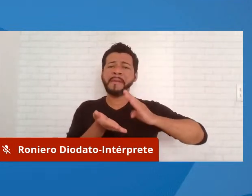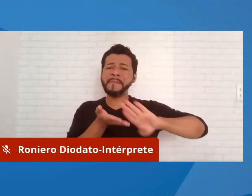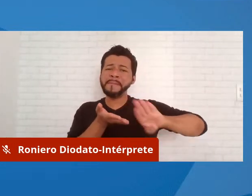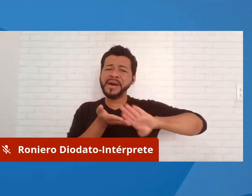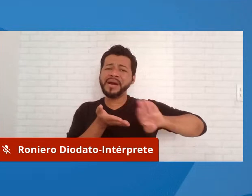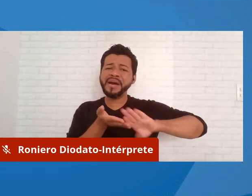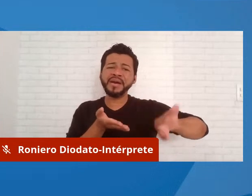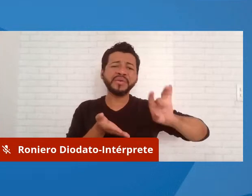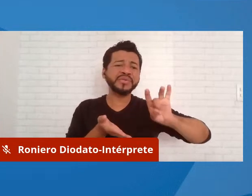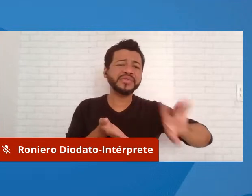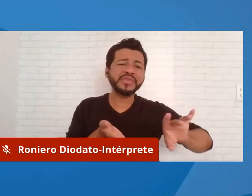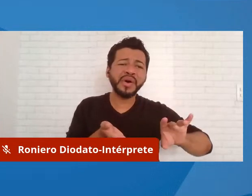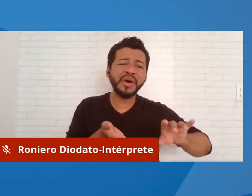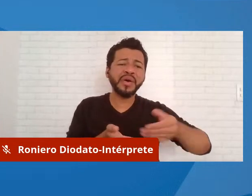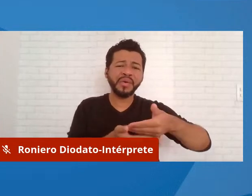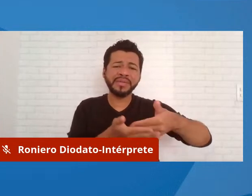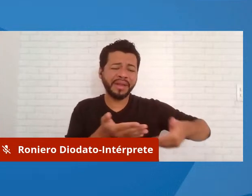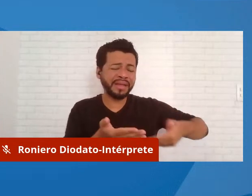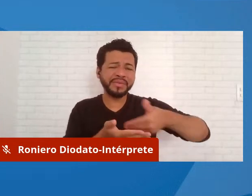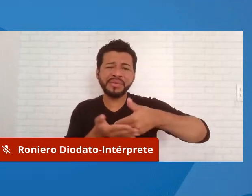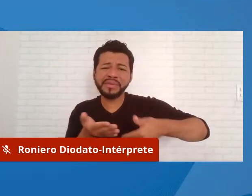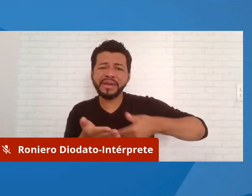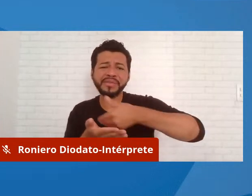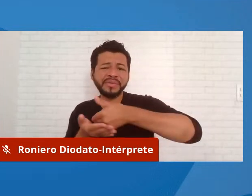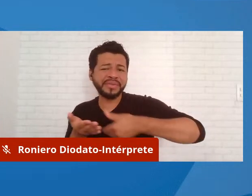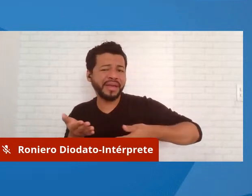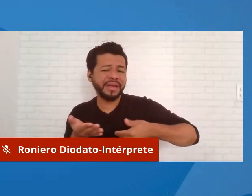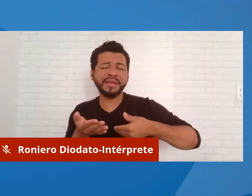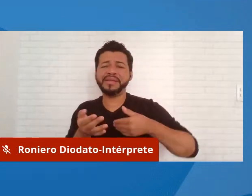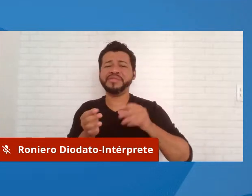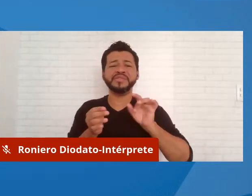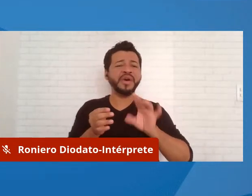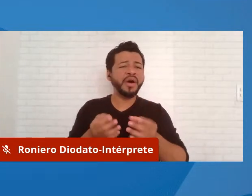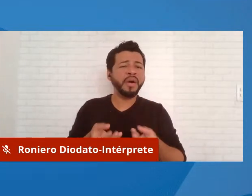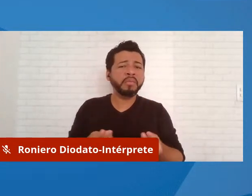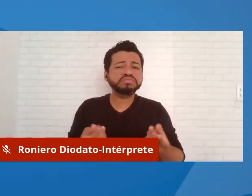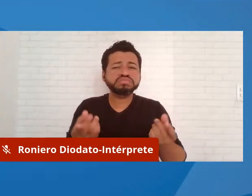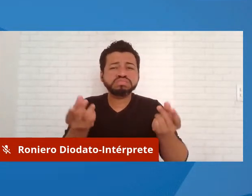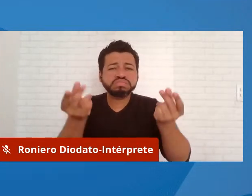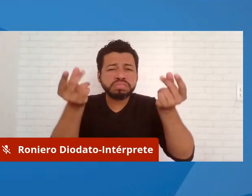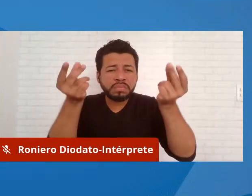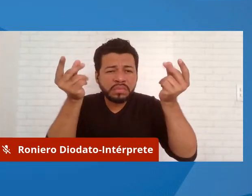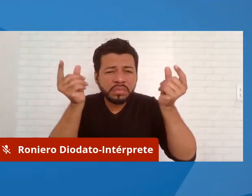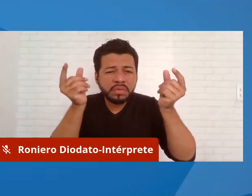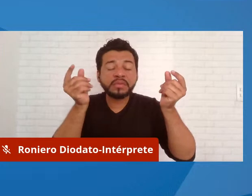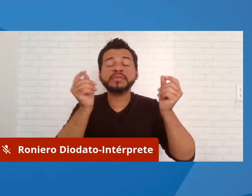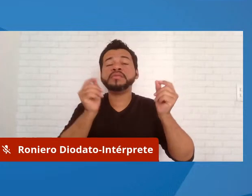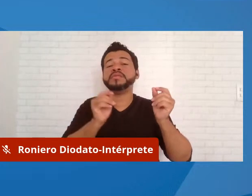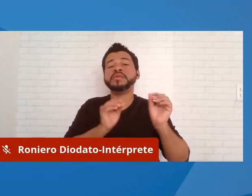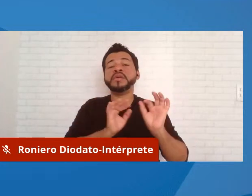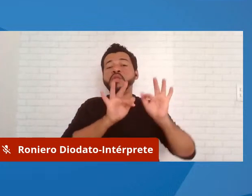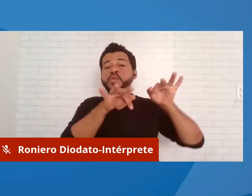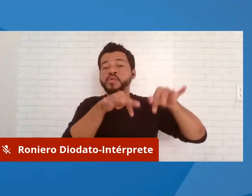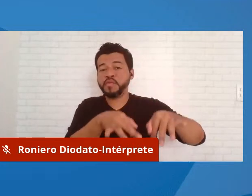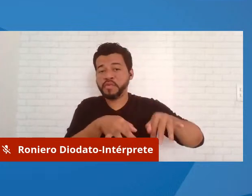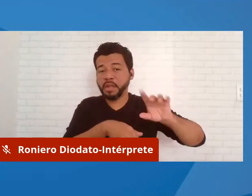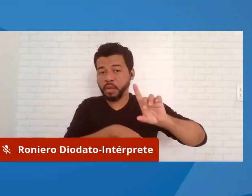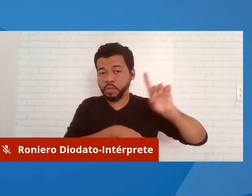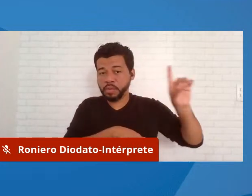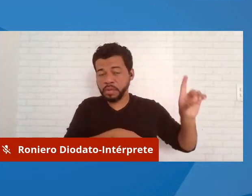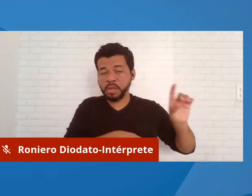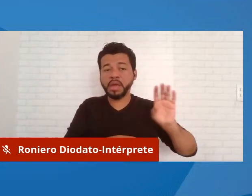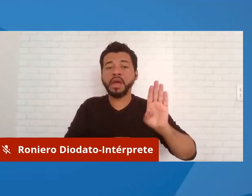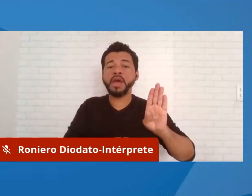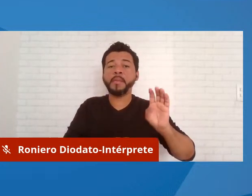capital financeiro de maneira especulativa. No fim do dia, quando fala que a Bolsa de Valores de São Paulo teve um movimento de não sei